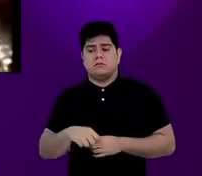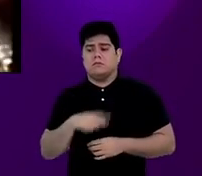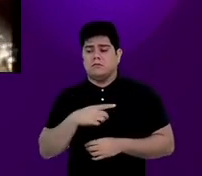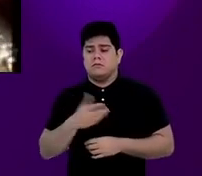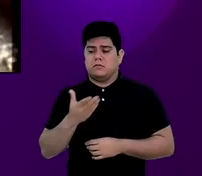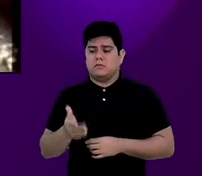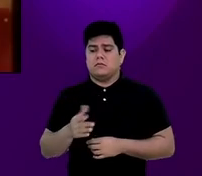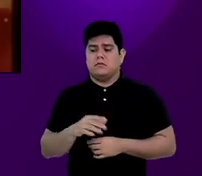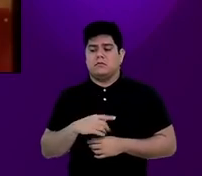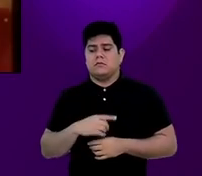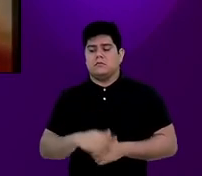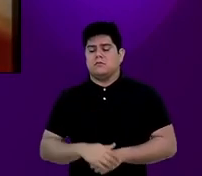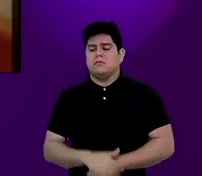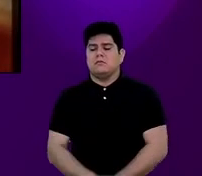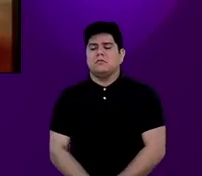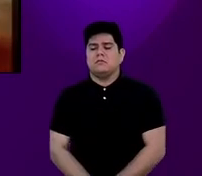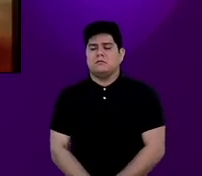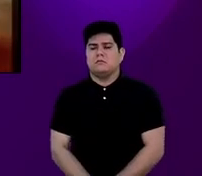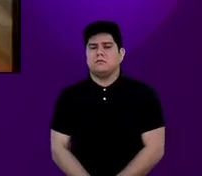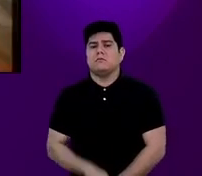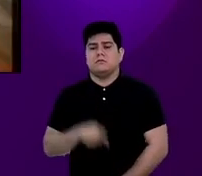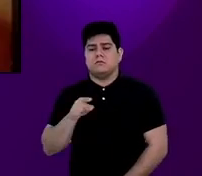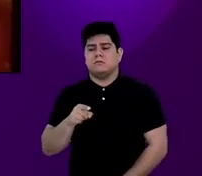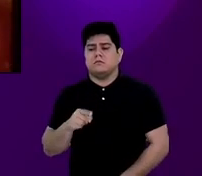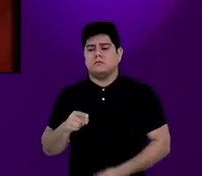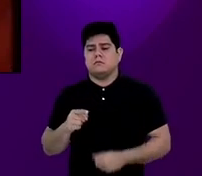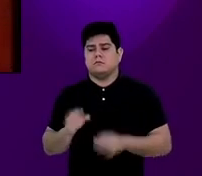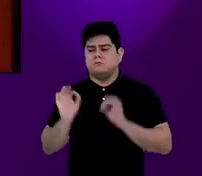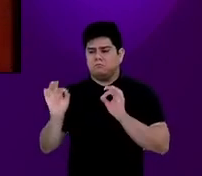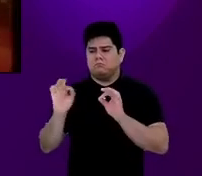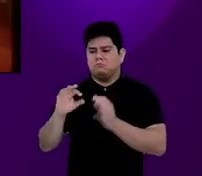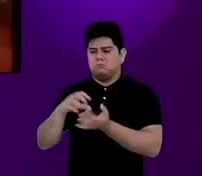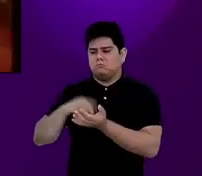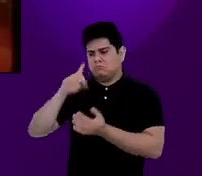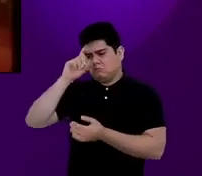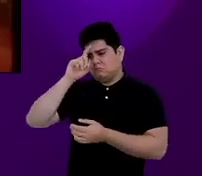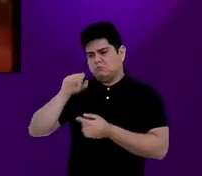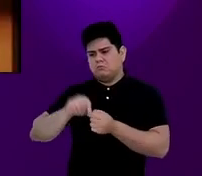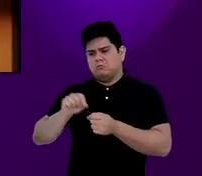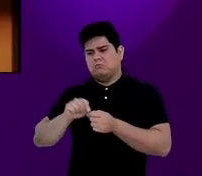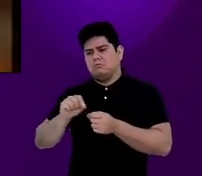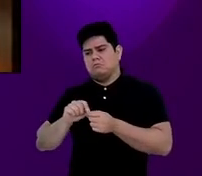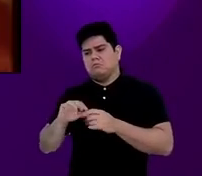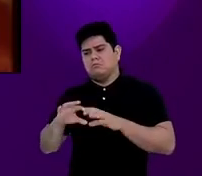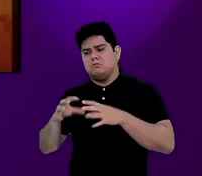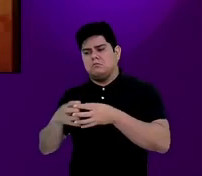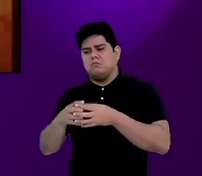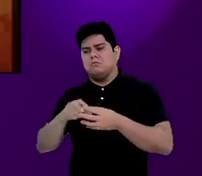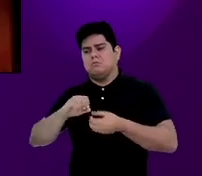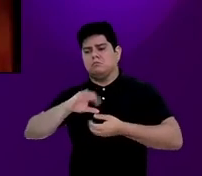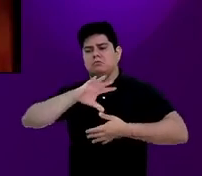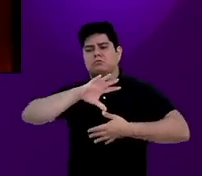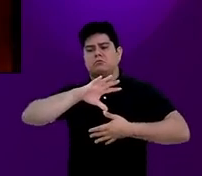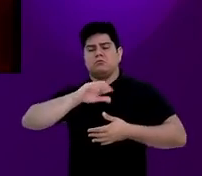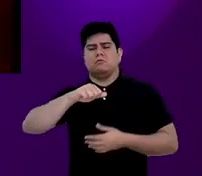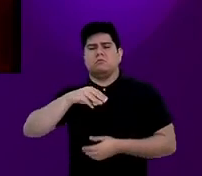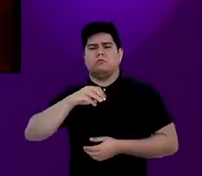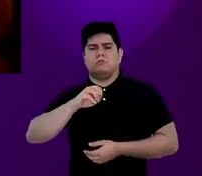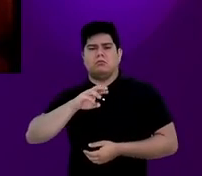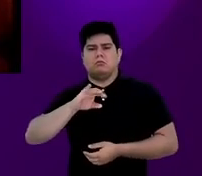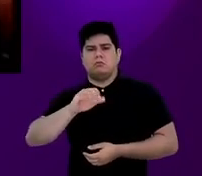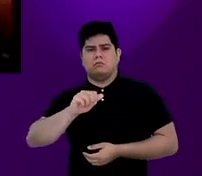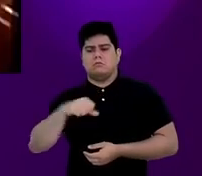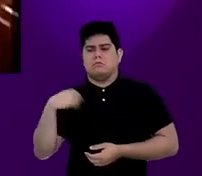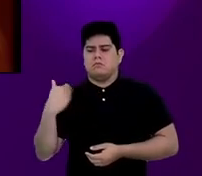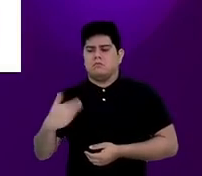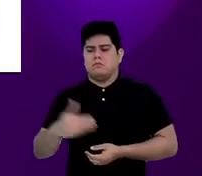técnica. É uma técnica para centros de excelência, mas a gente faz isso no grupo do Américas com bastante